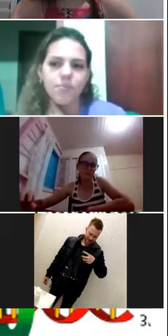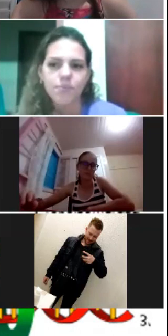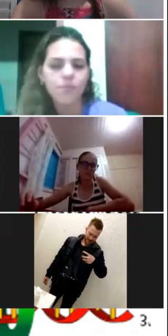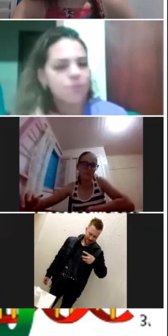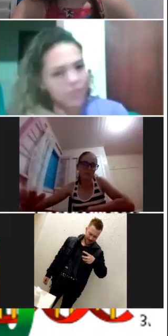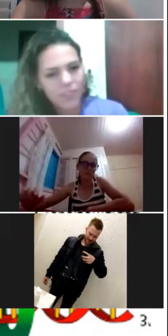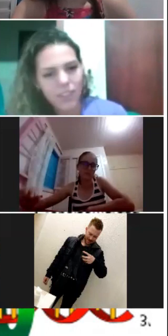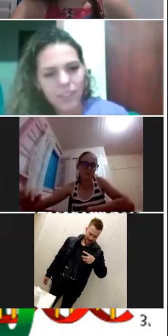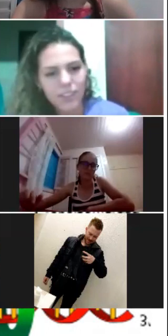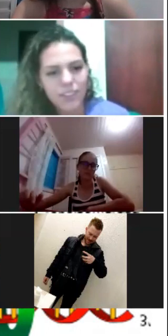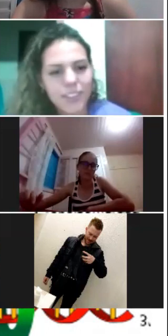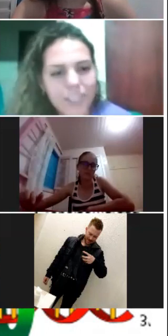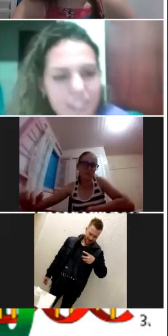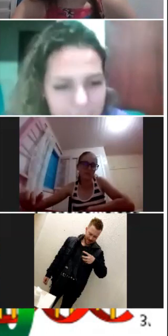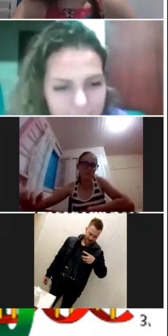entender?